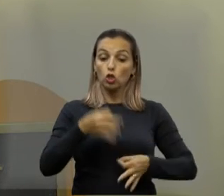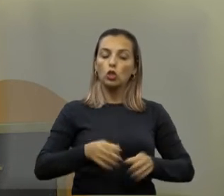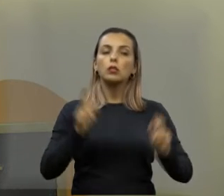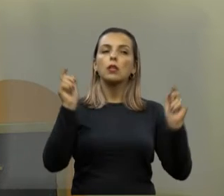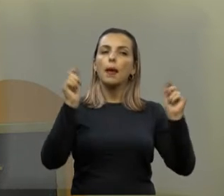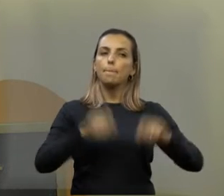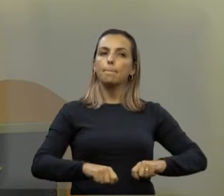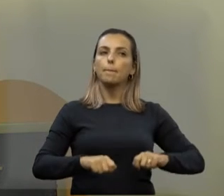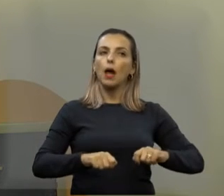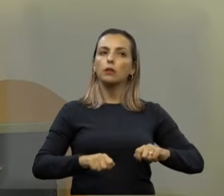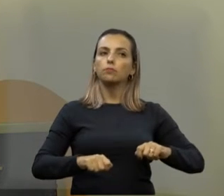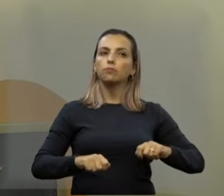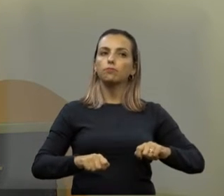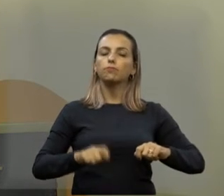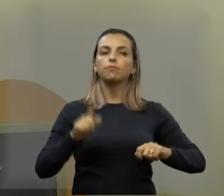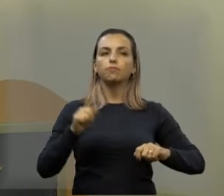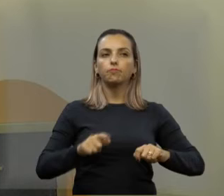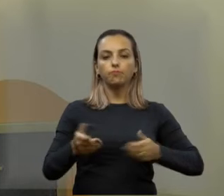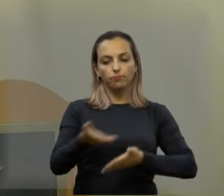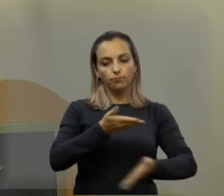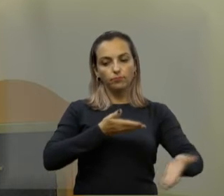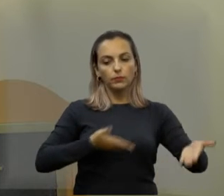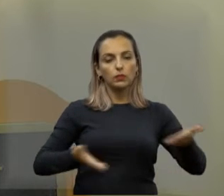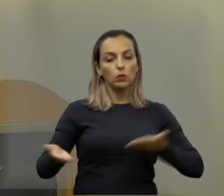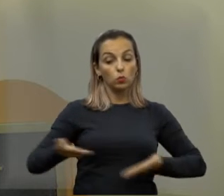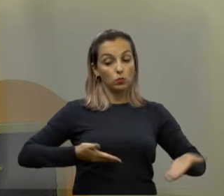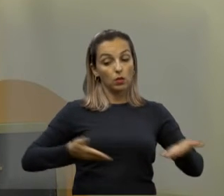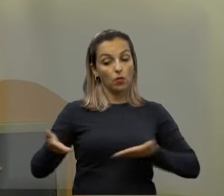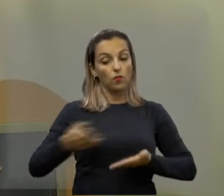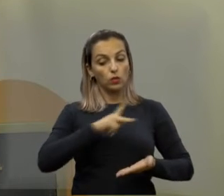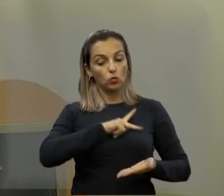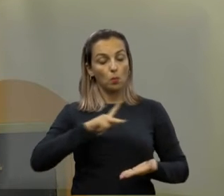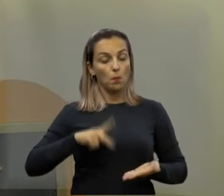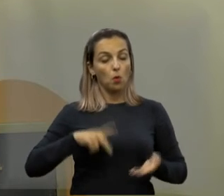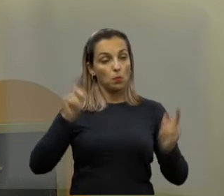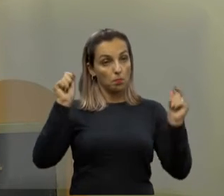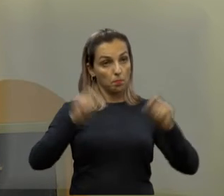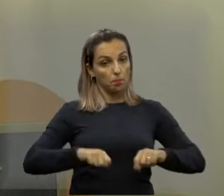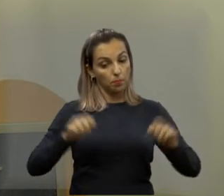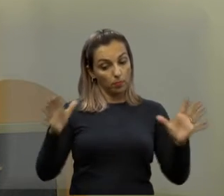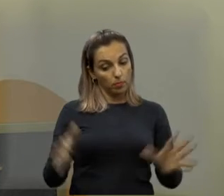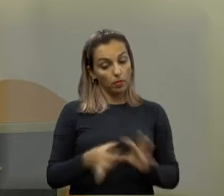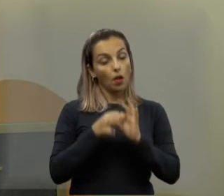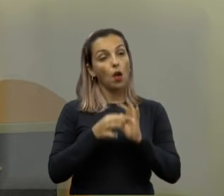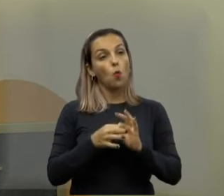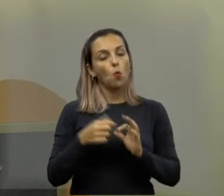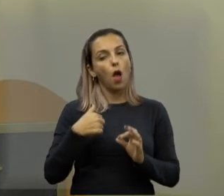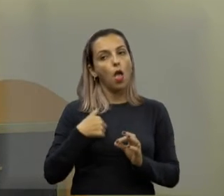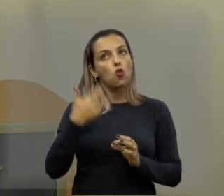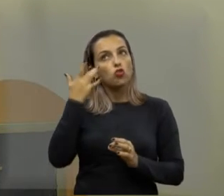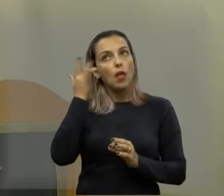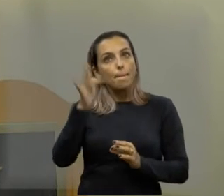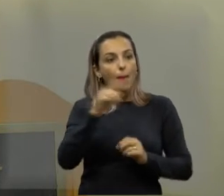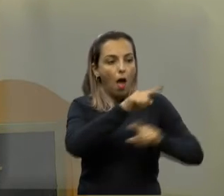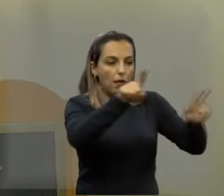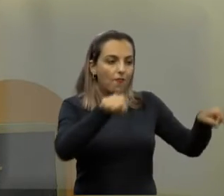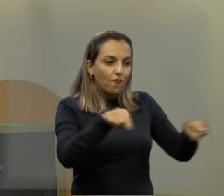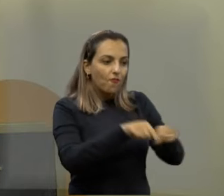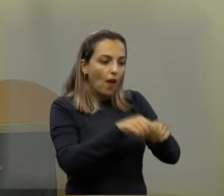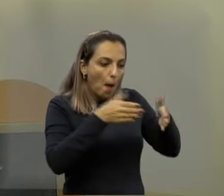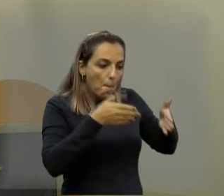de repactuar nossa relação com este serviço prestado eu não sabia que havia especulação